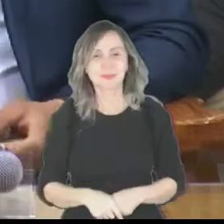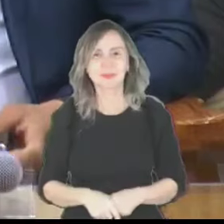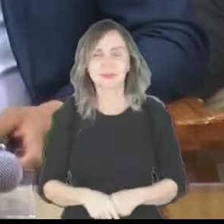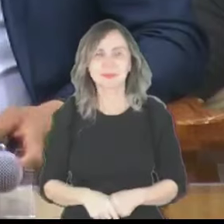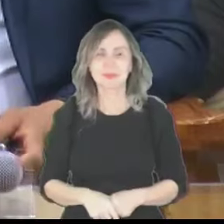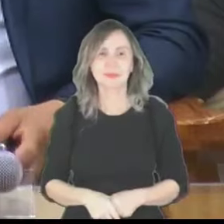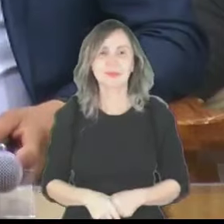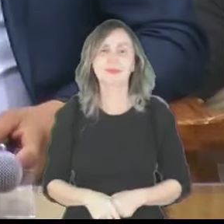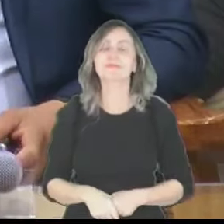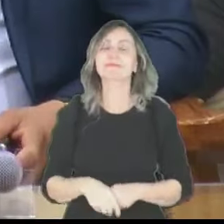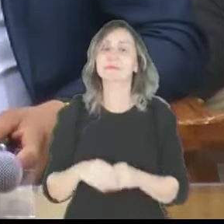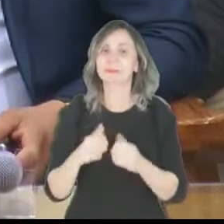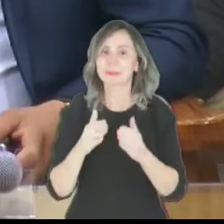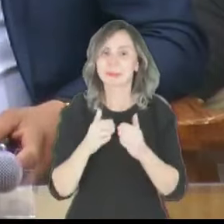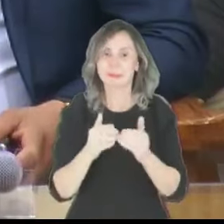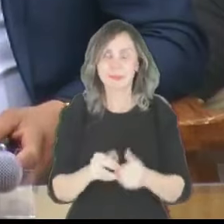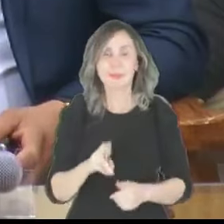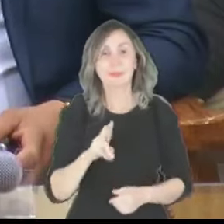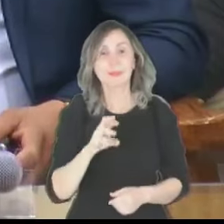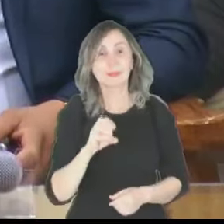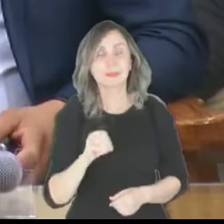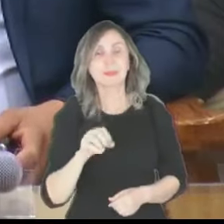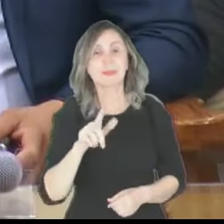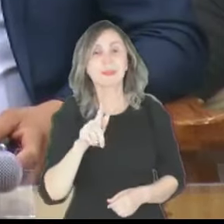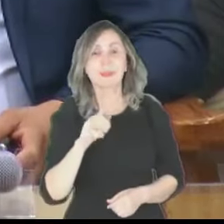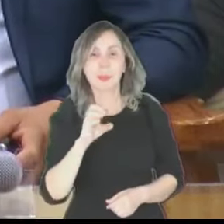Rogo-vos, paracaléu.